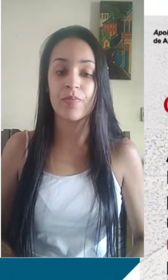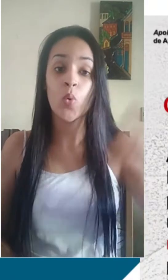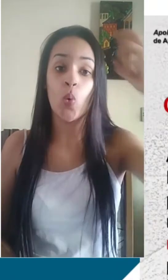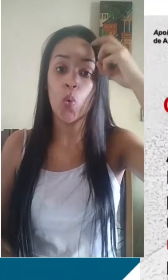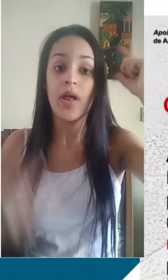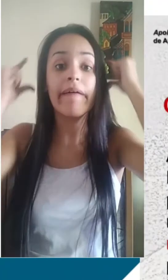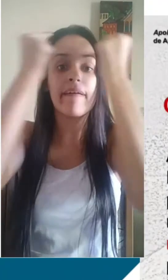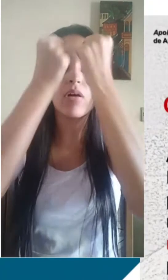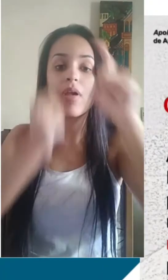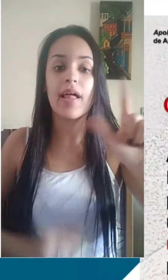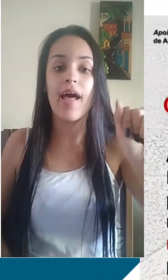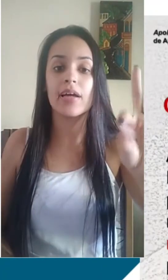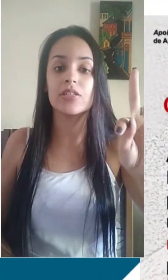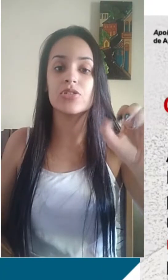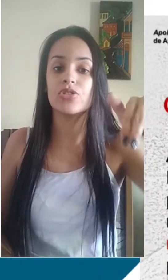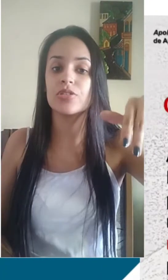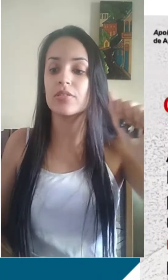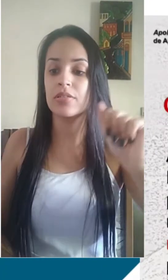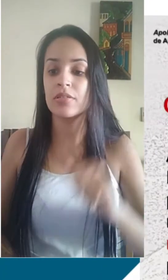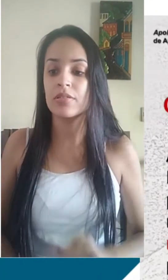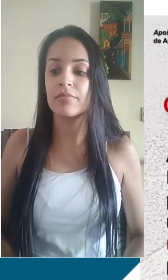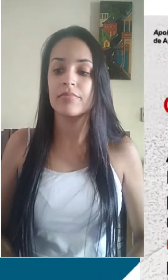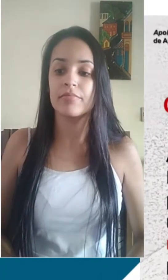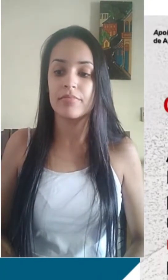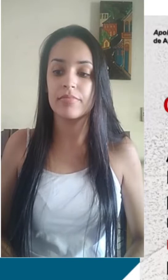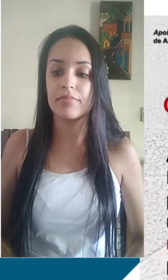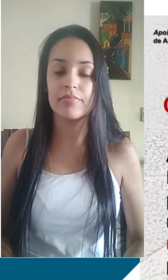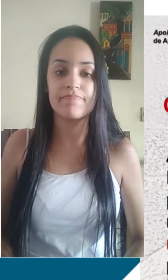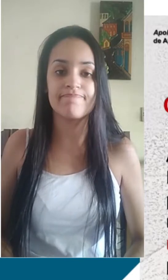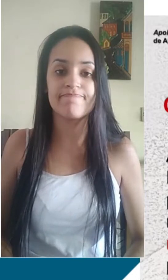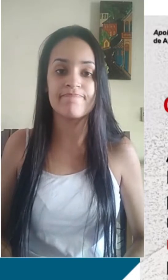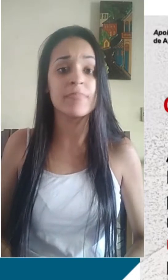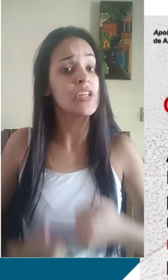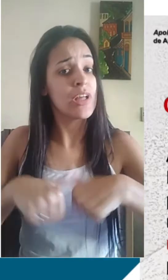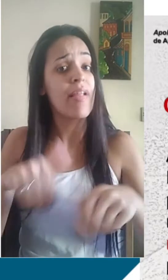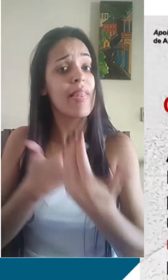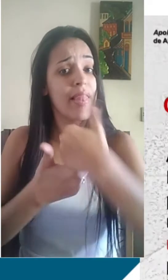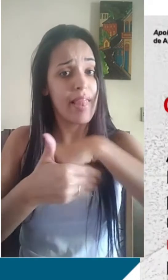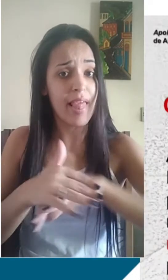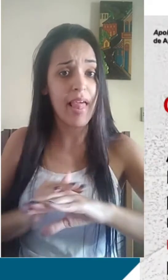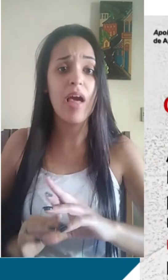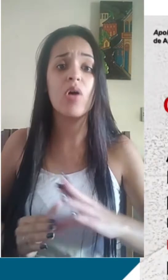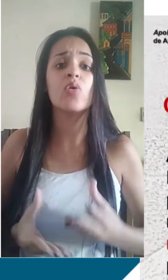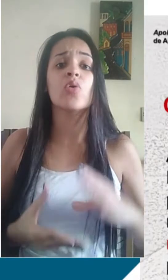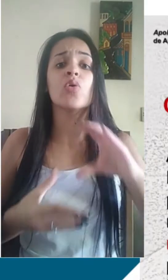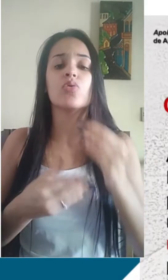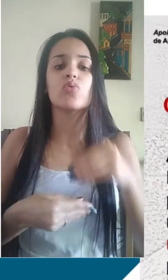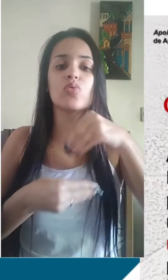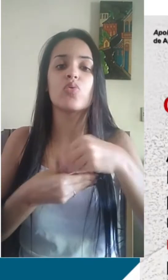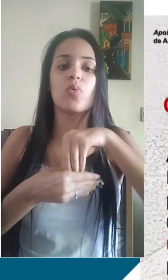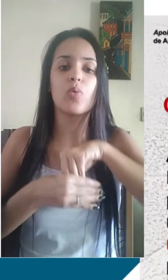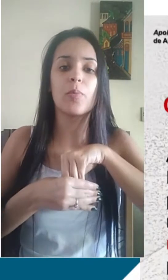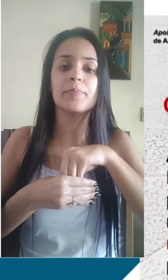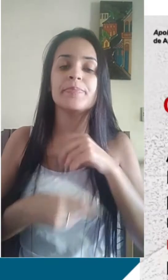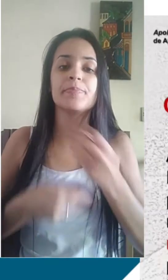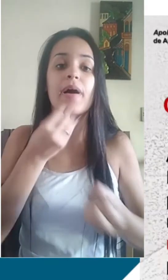Cultura greco-latina. A cultura greco-latina é recuperada no parnasianismo em dois aspectos. O